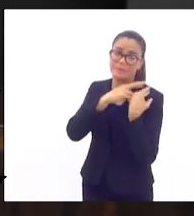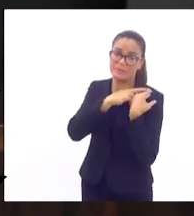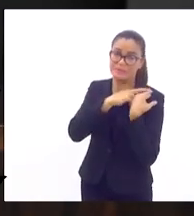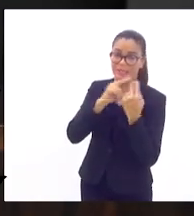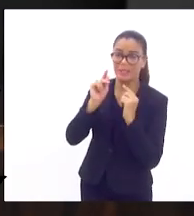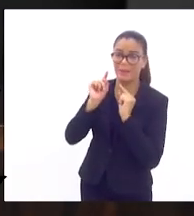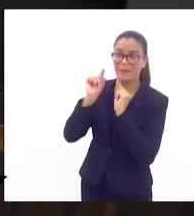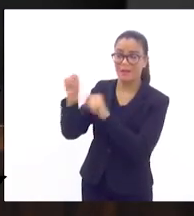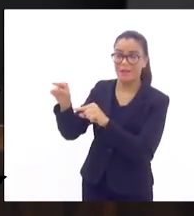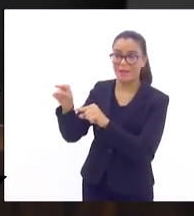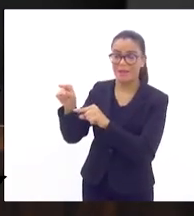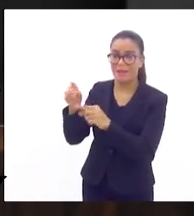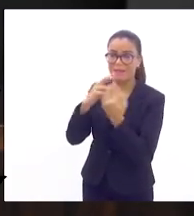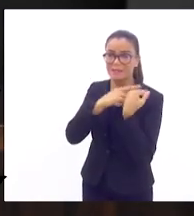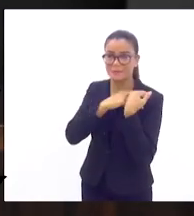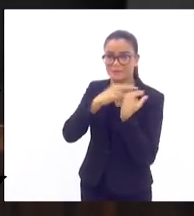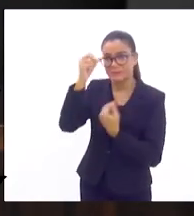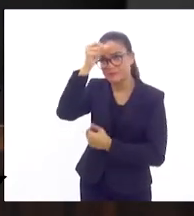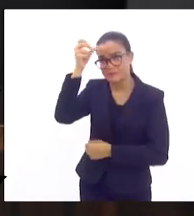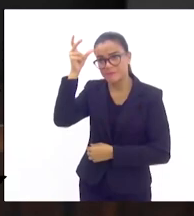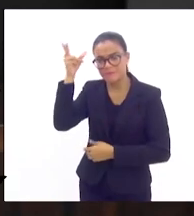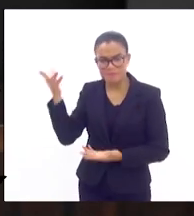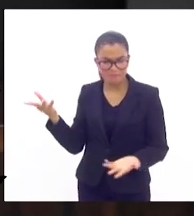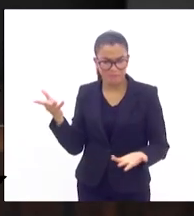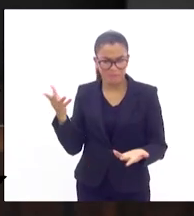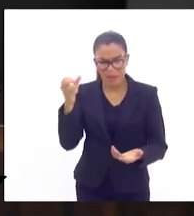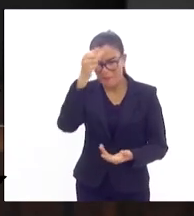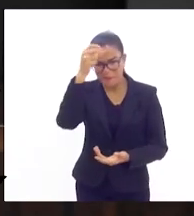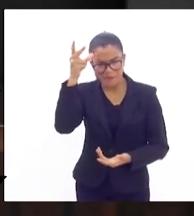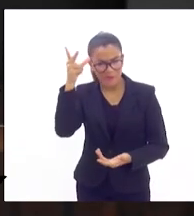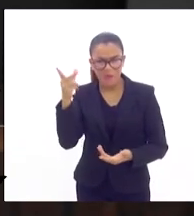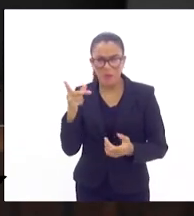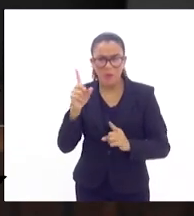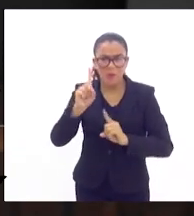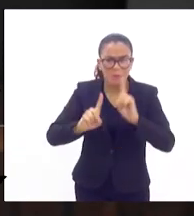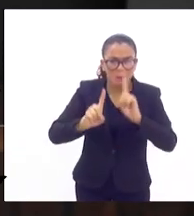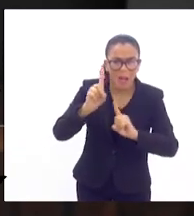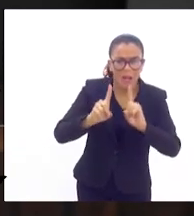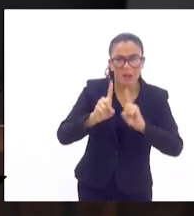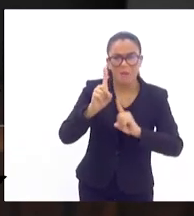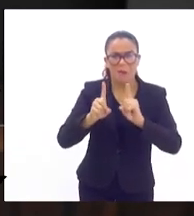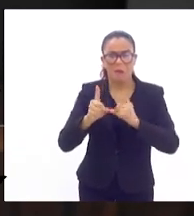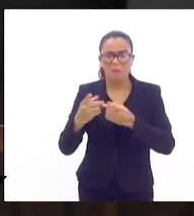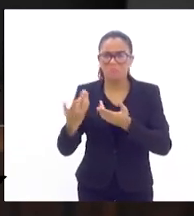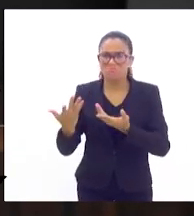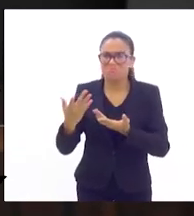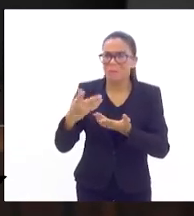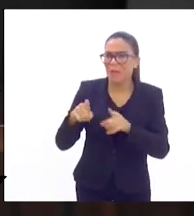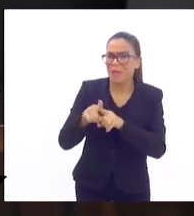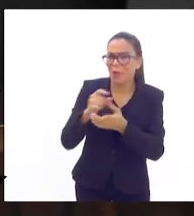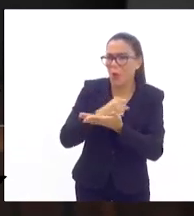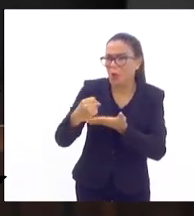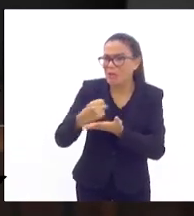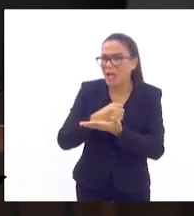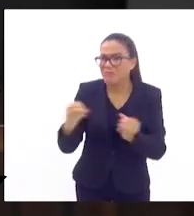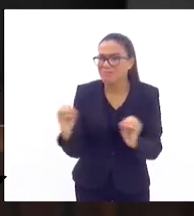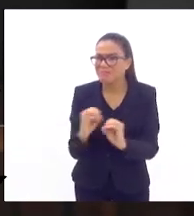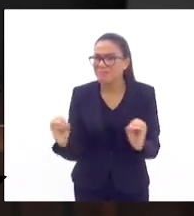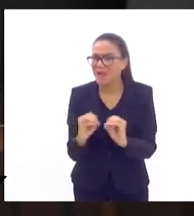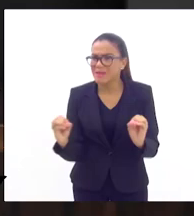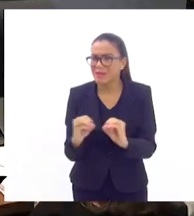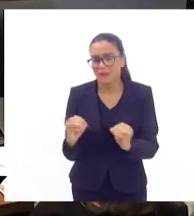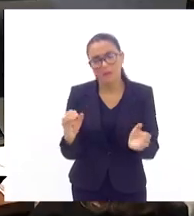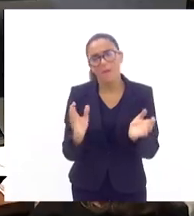responsabilidade da prefeitura. A prefeitura não ganhou nenhuma concessão, não disputou, não participou do lote. Então, ele vai lá, o usuário foi lá,